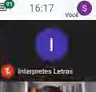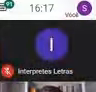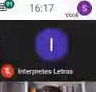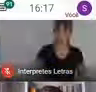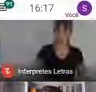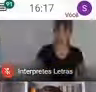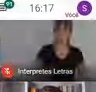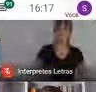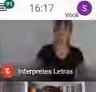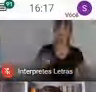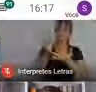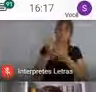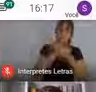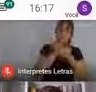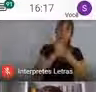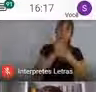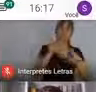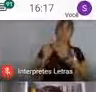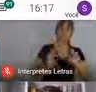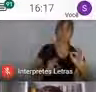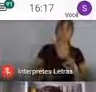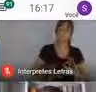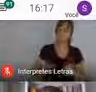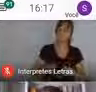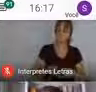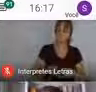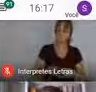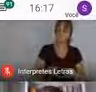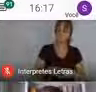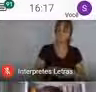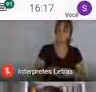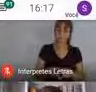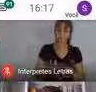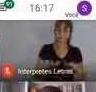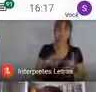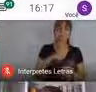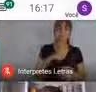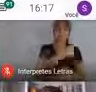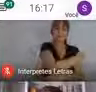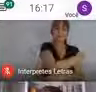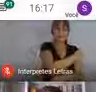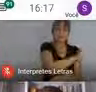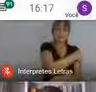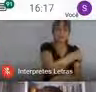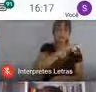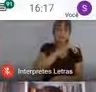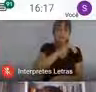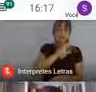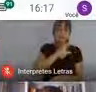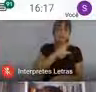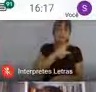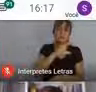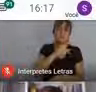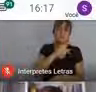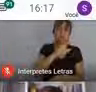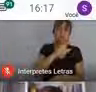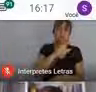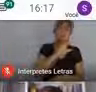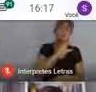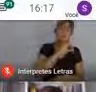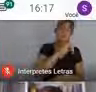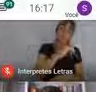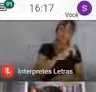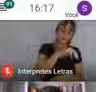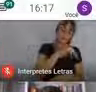apoia na organização, a Michele, aluna egressa do nosso curso e que sempre colabora com os textos